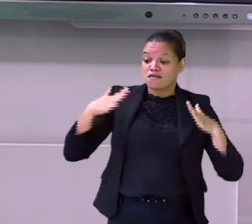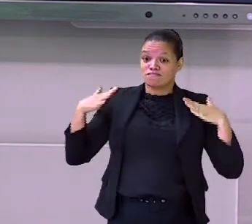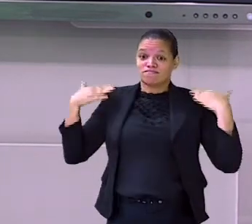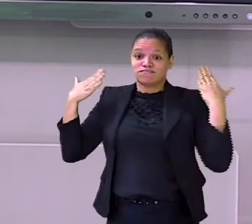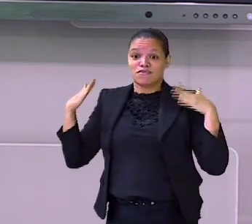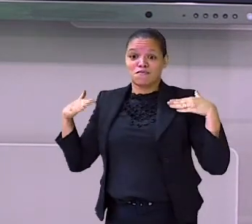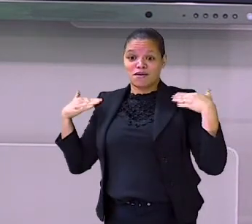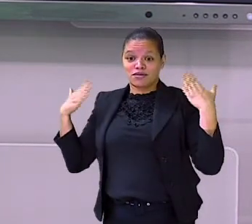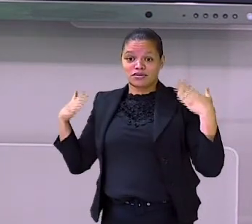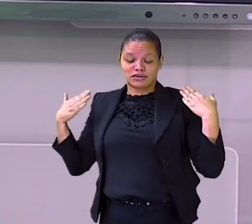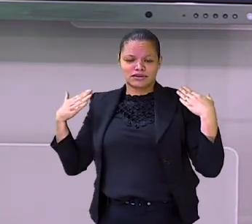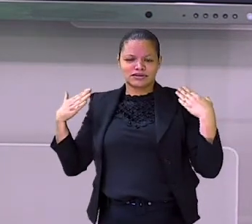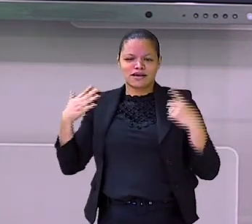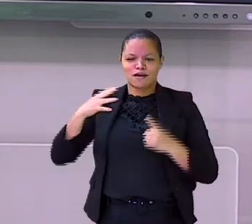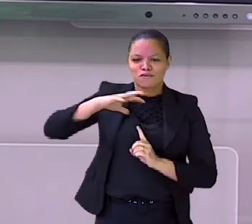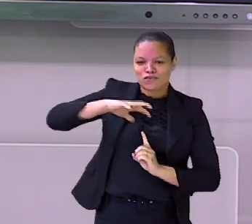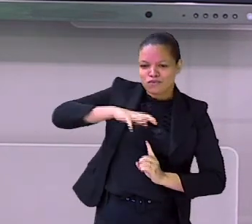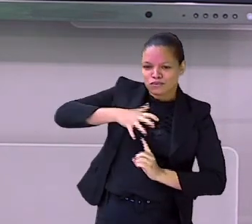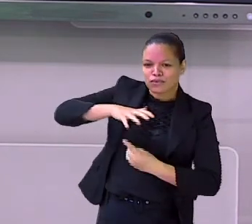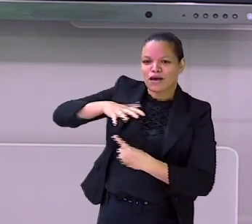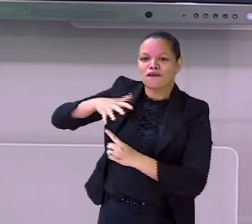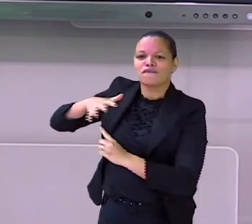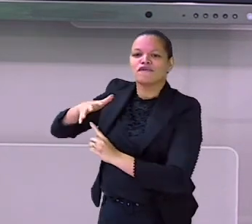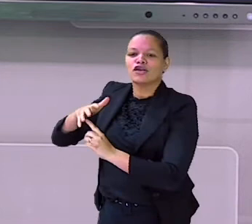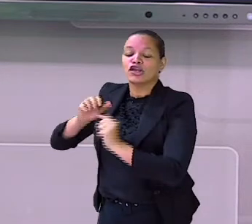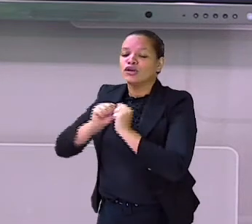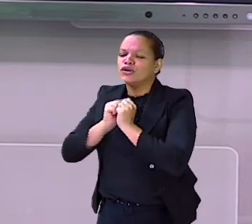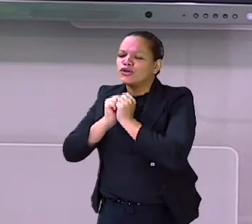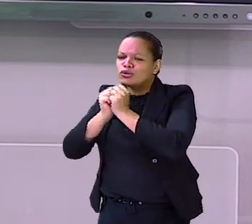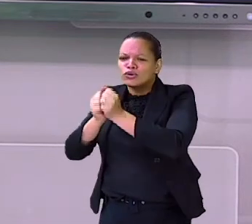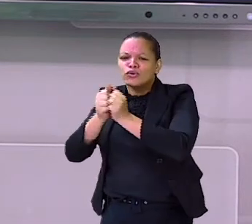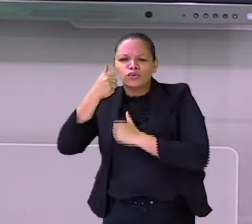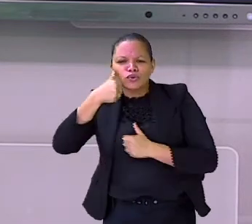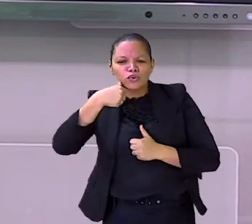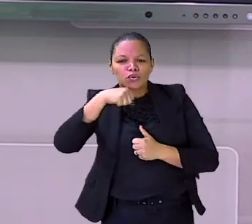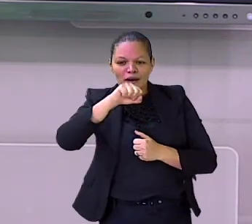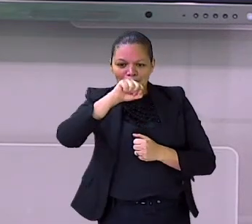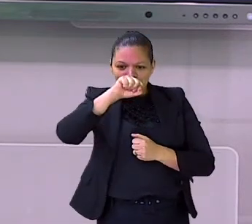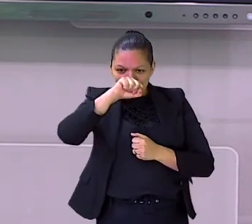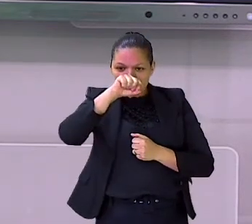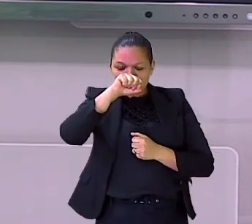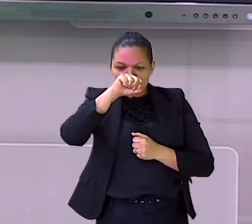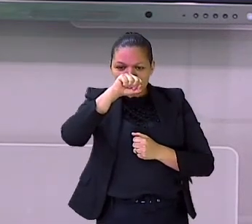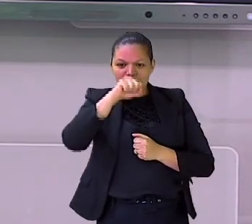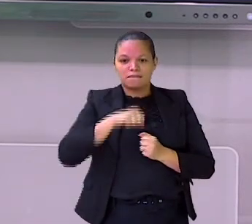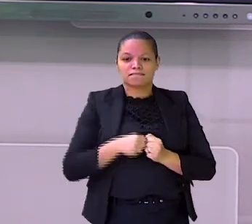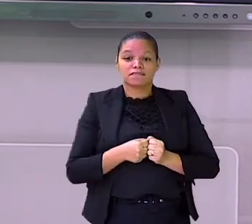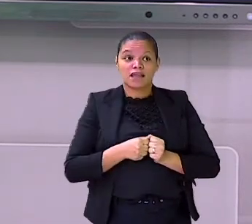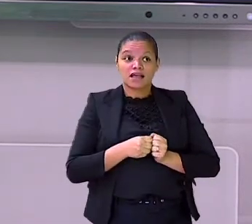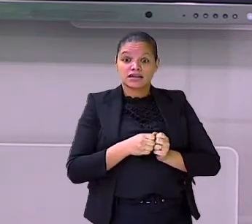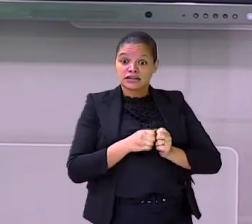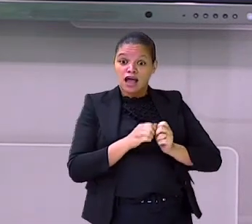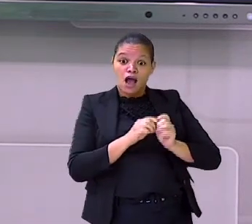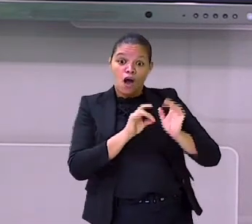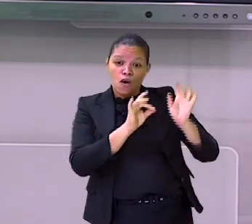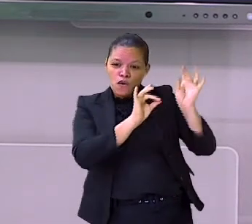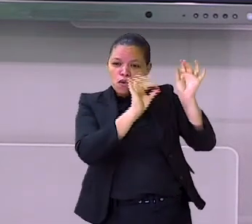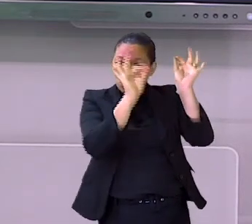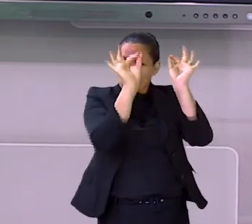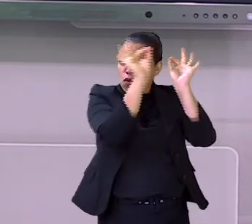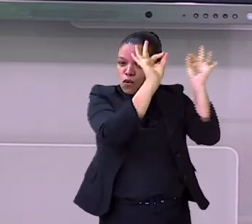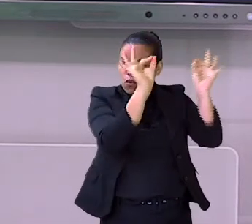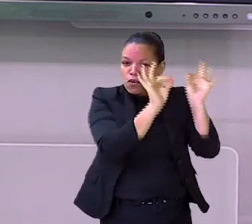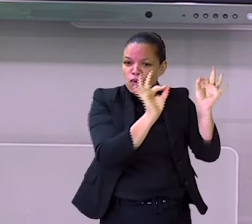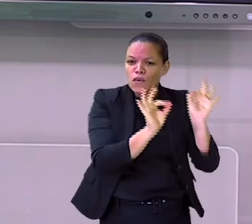último parágrafo. E assim, essa sequência vai fazer com que quem leia a sua produção de